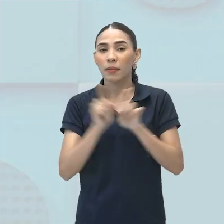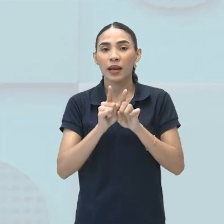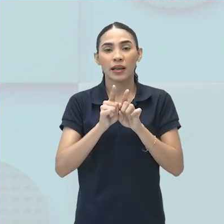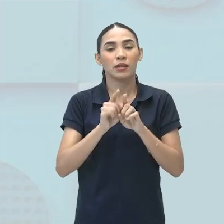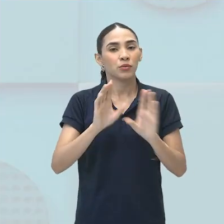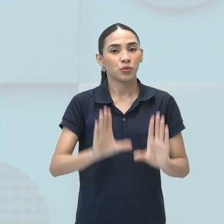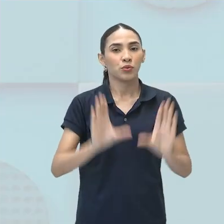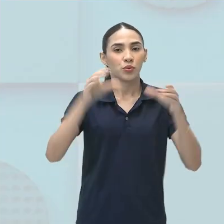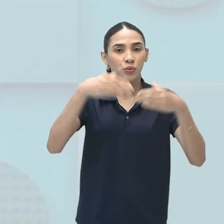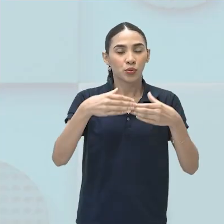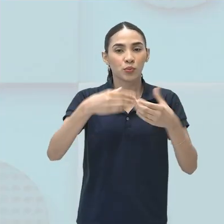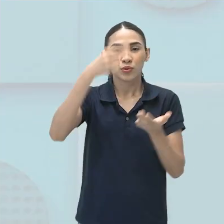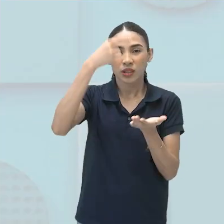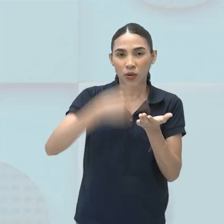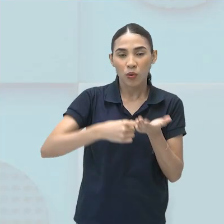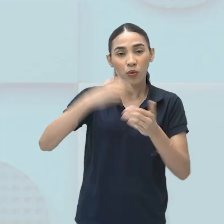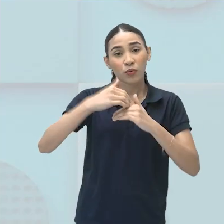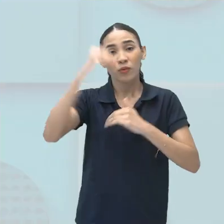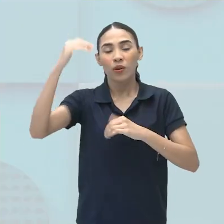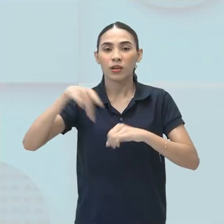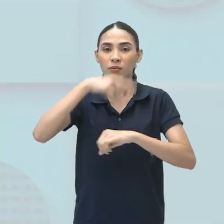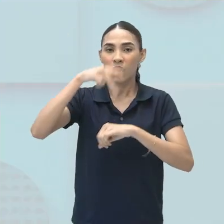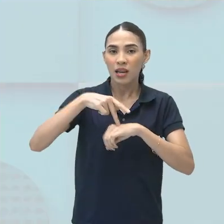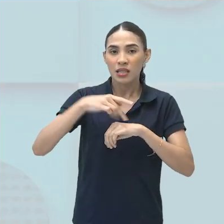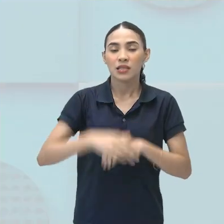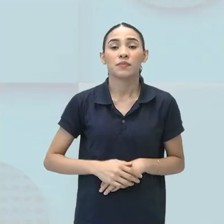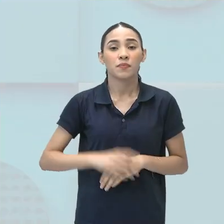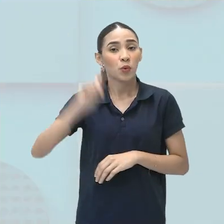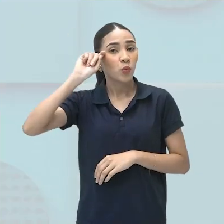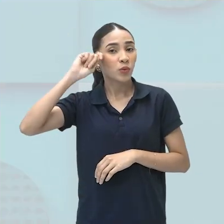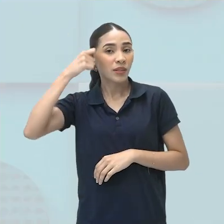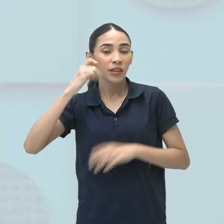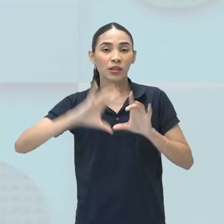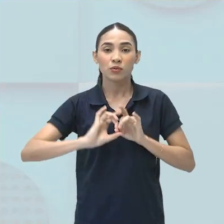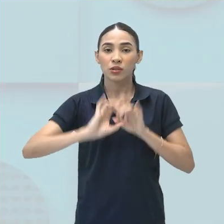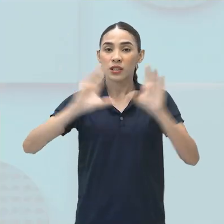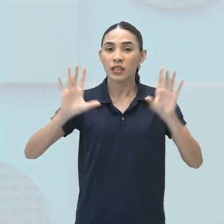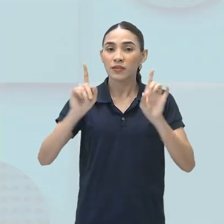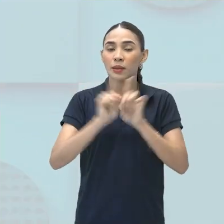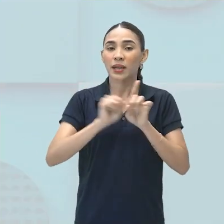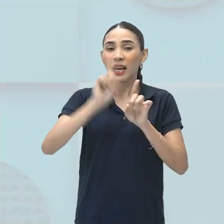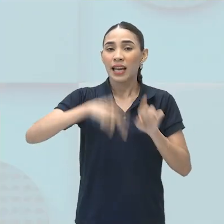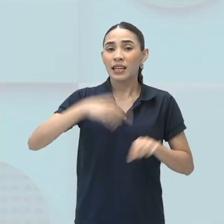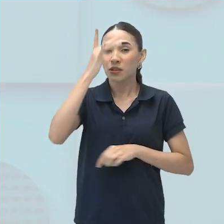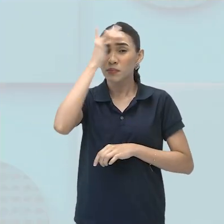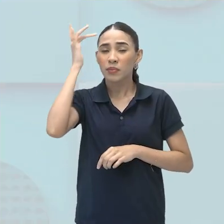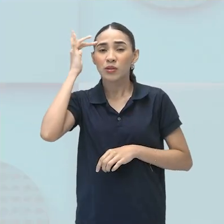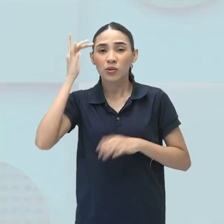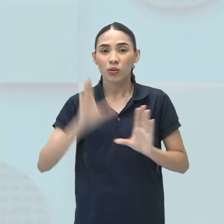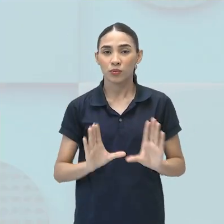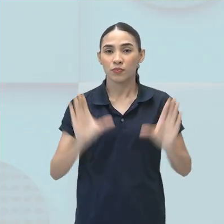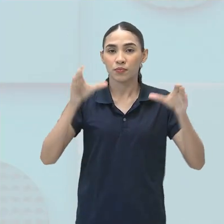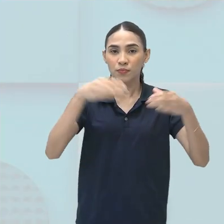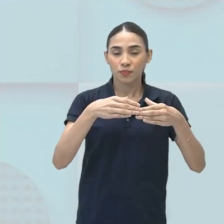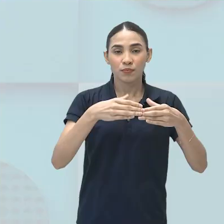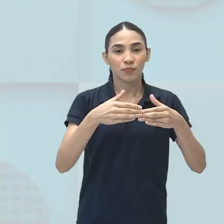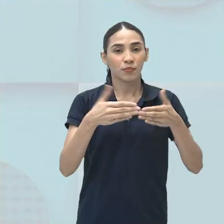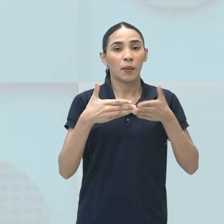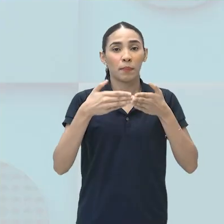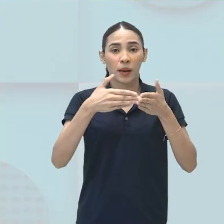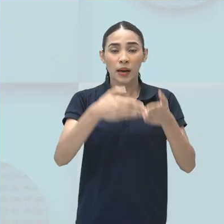um conjunto de acordos internacionais, os africanos livres eram os indivíduos que compunham a carga dos